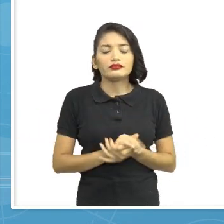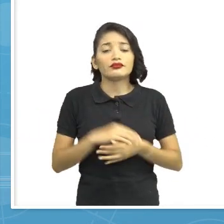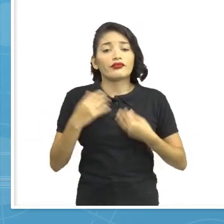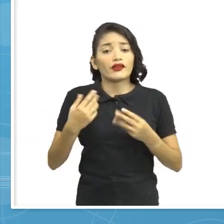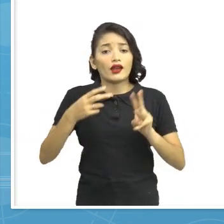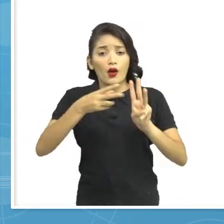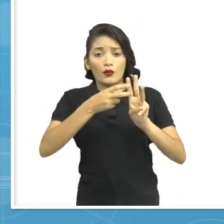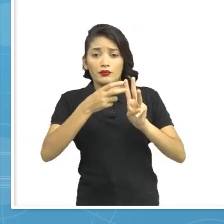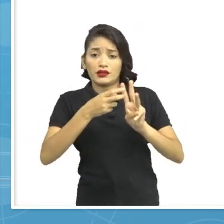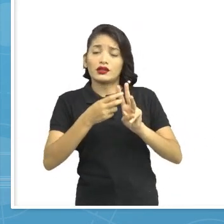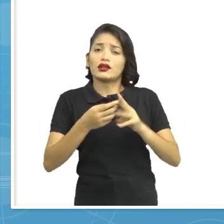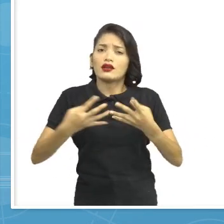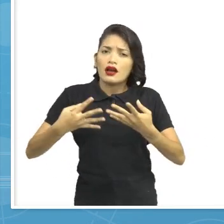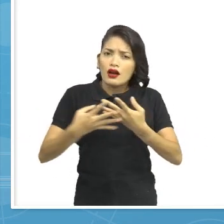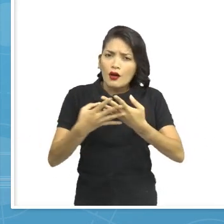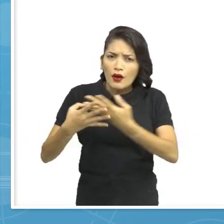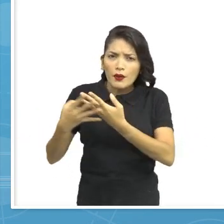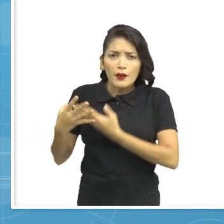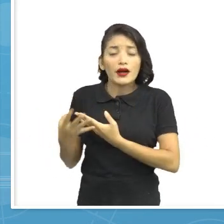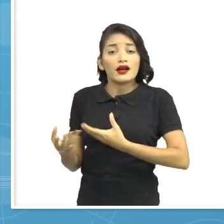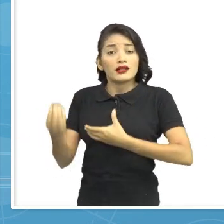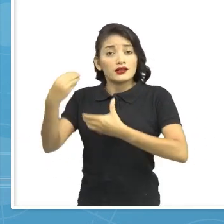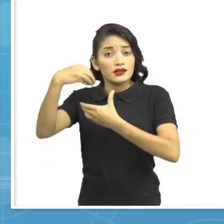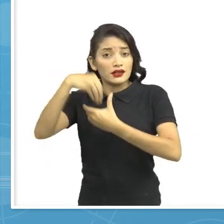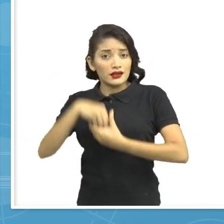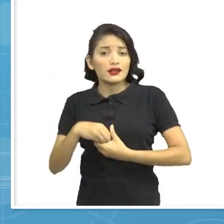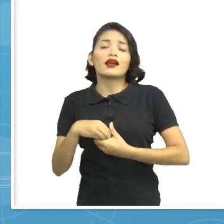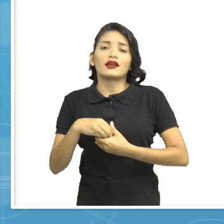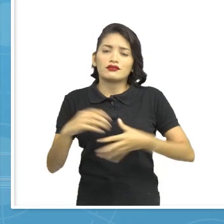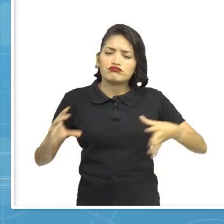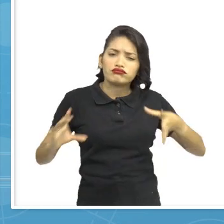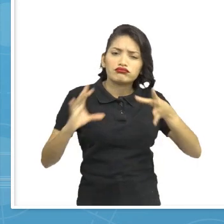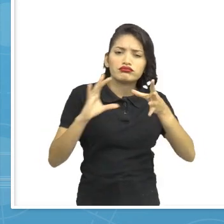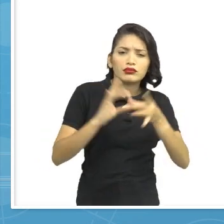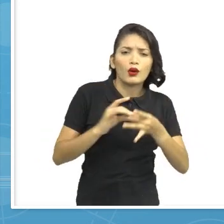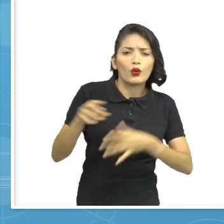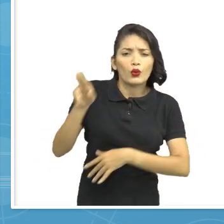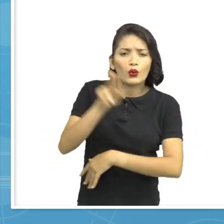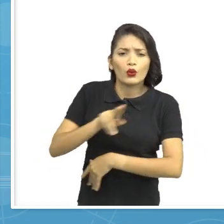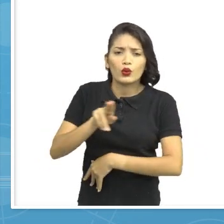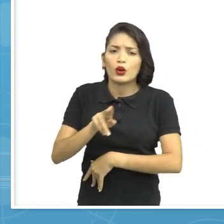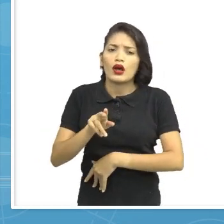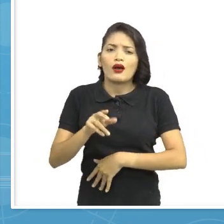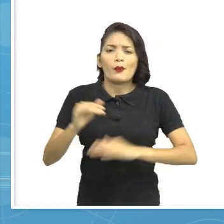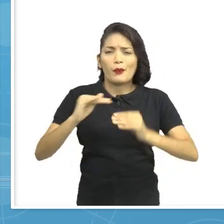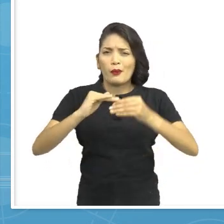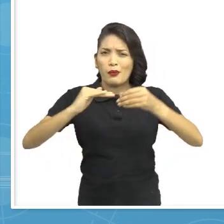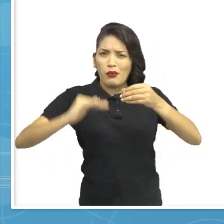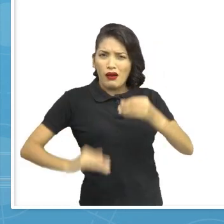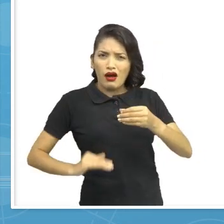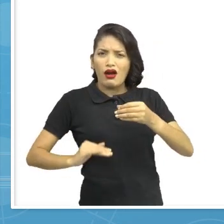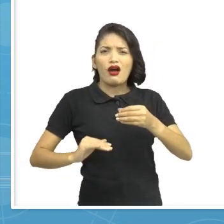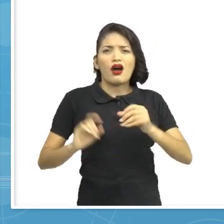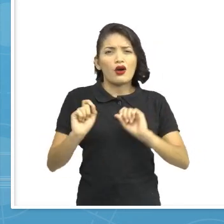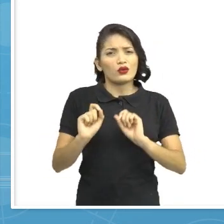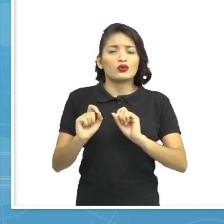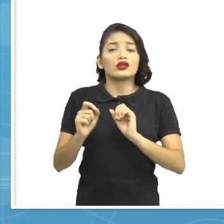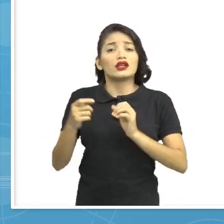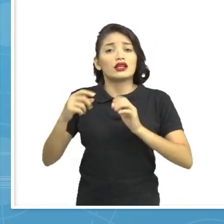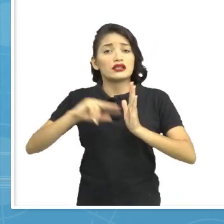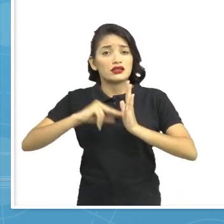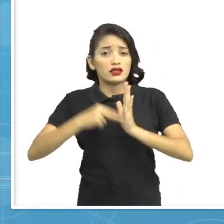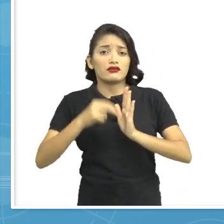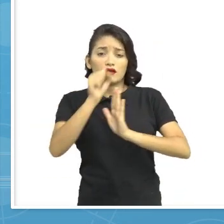fato do trançado estar intrinsecamente ligado à sua utilidade não diminui seu valor simbólico e narrativo.